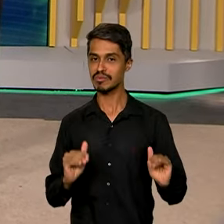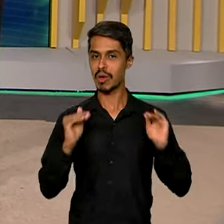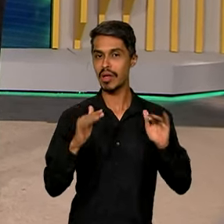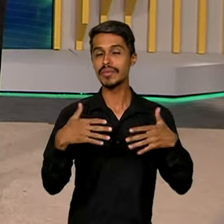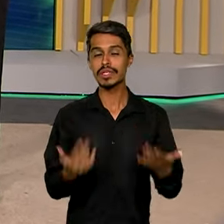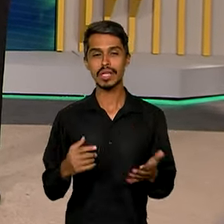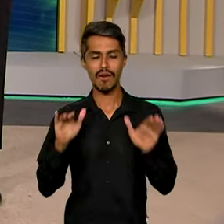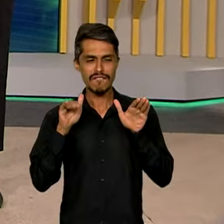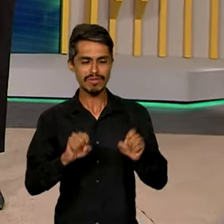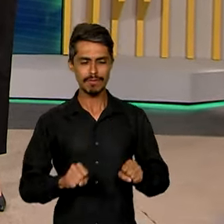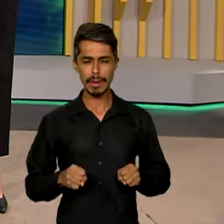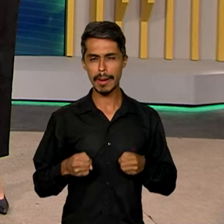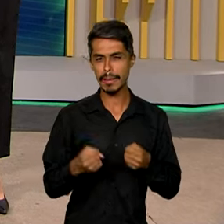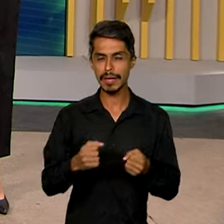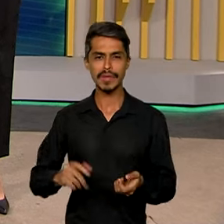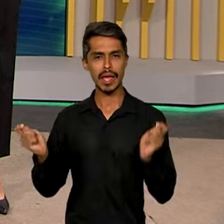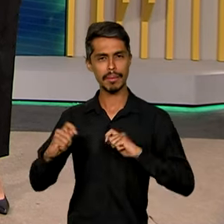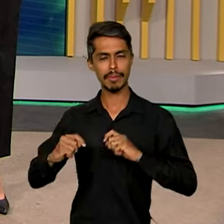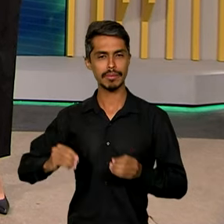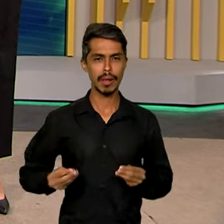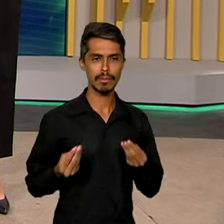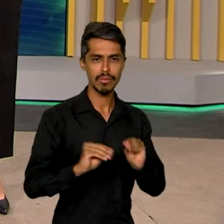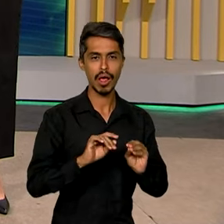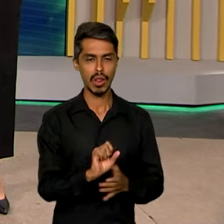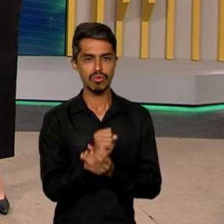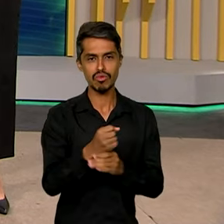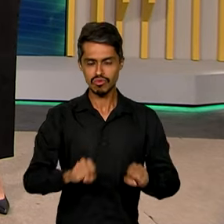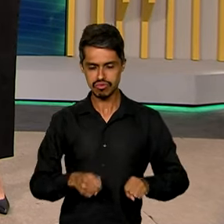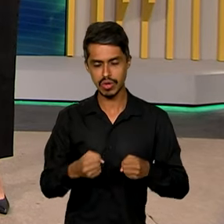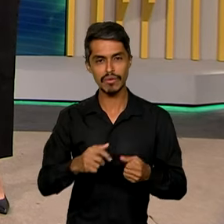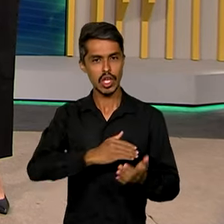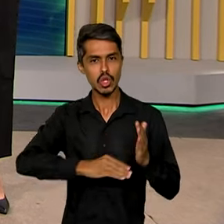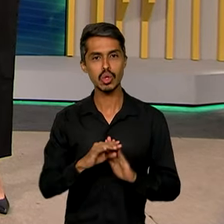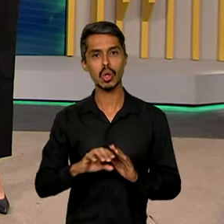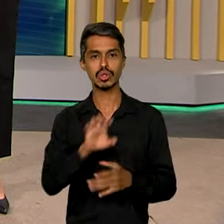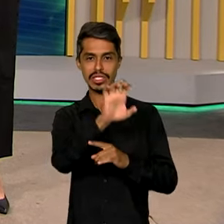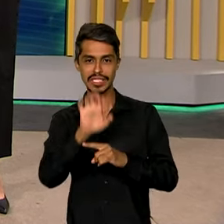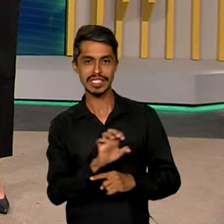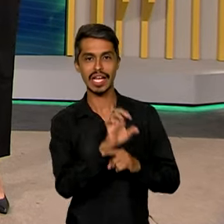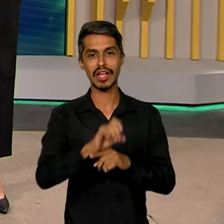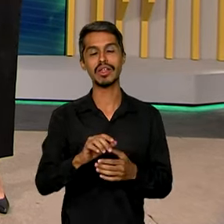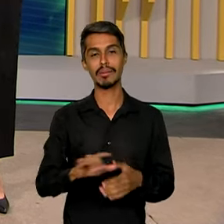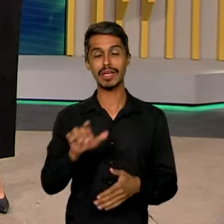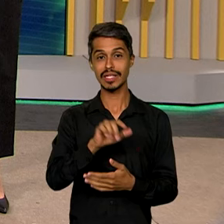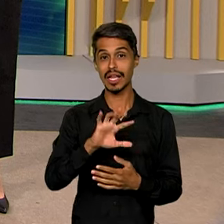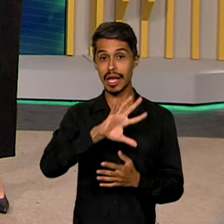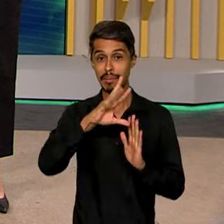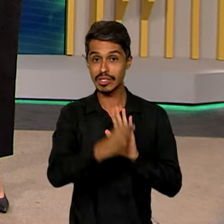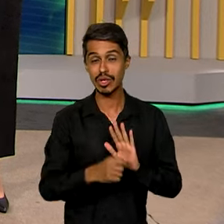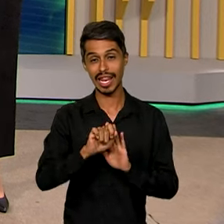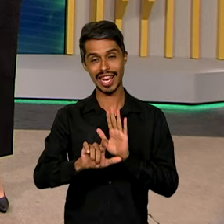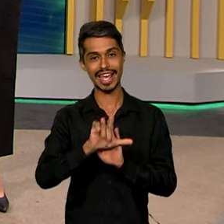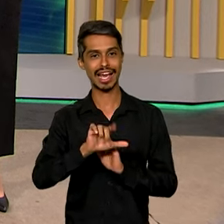que visa intensificar e capacitar as forças de segurança que atuam em todos os estados da Amazônia Legal. São 480